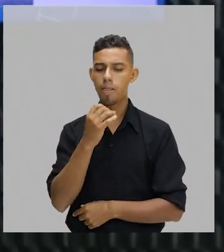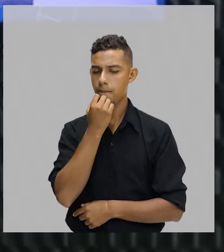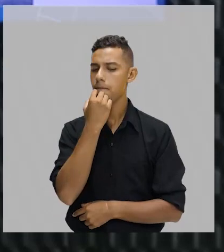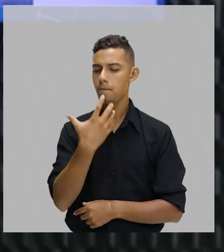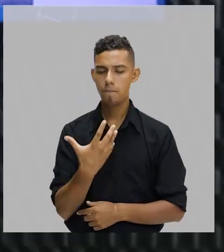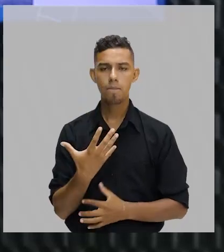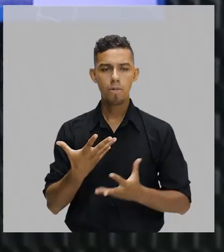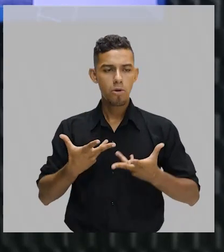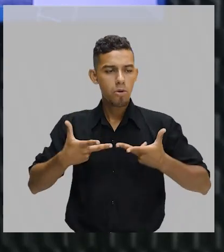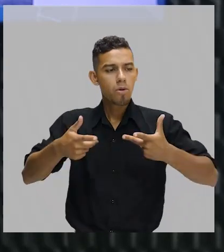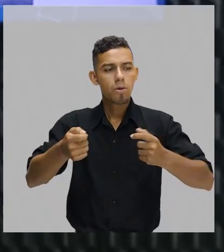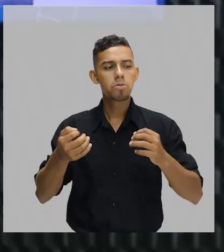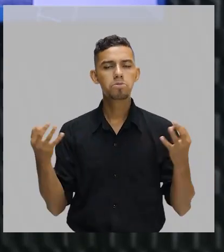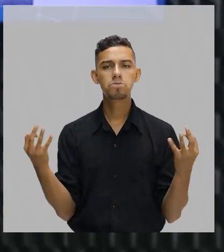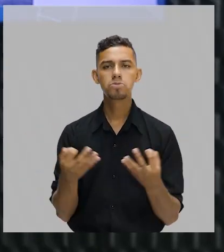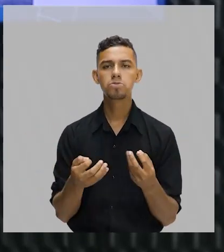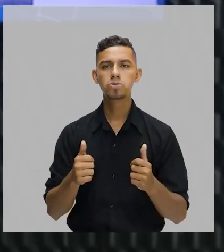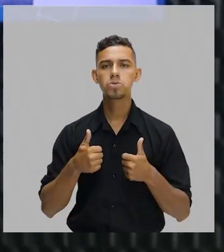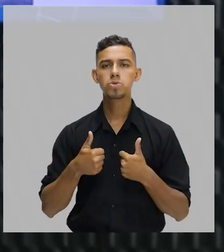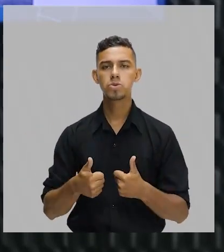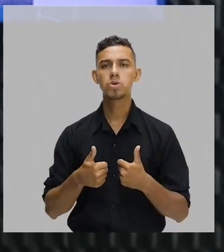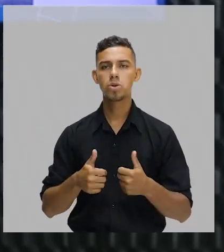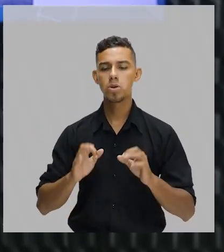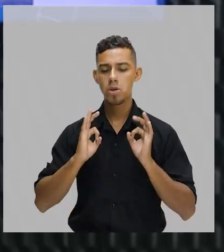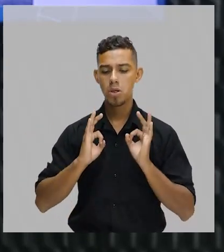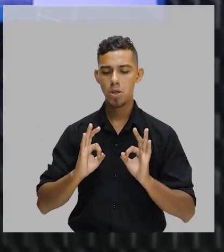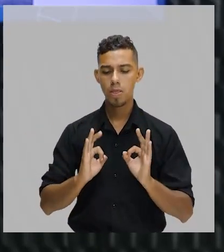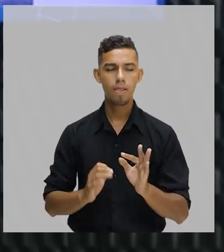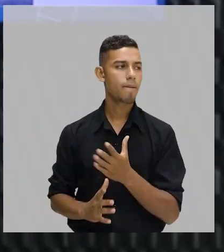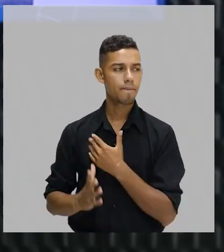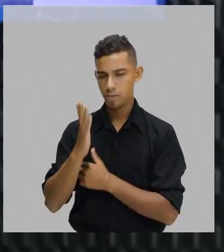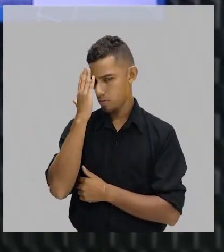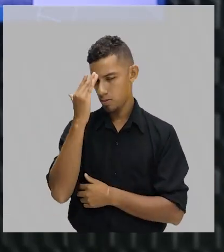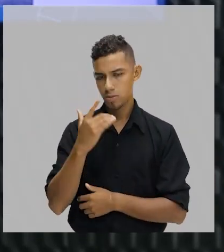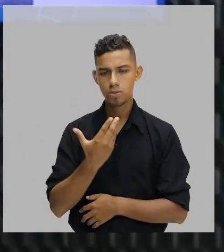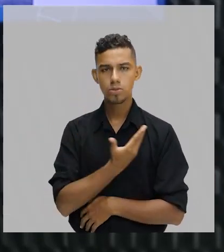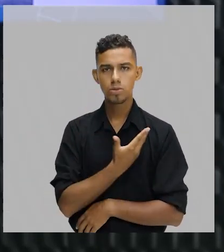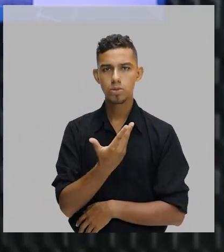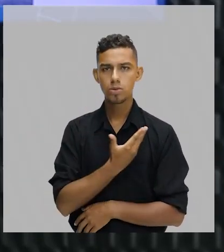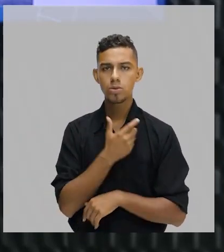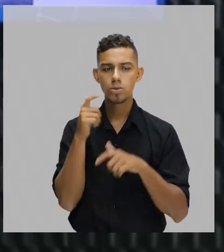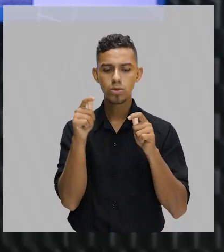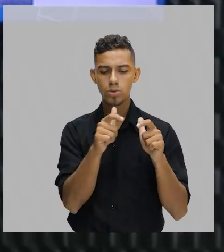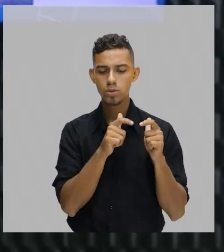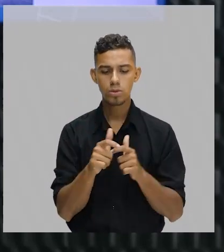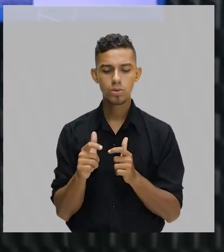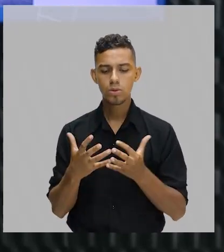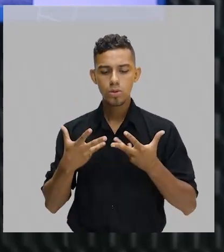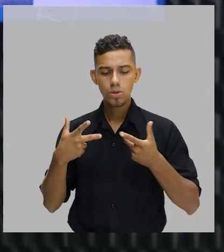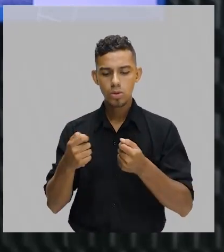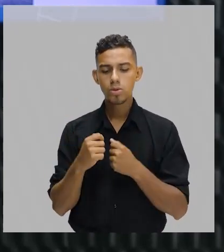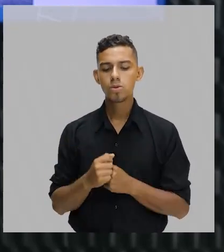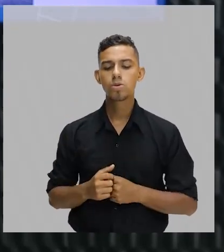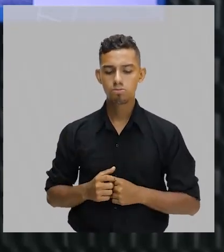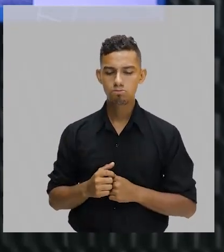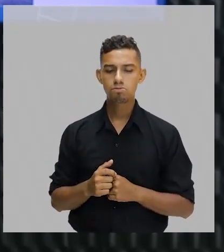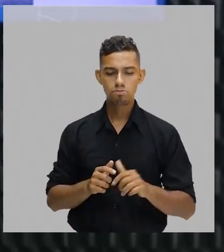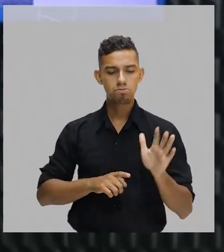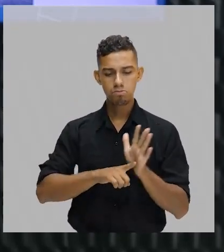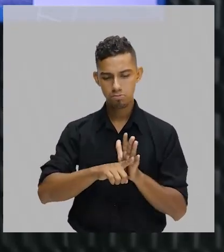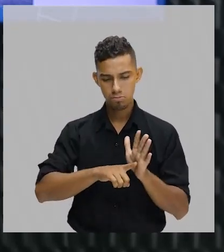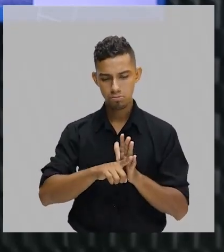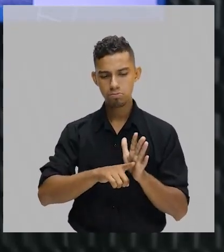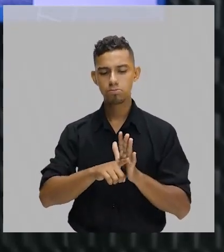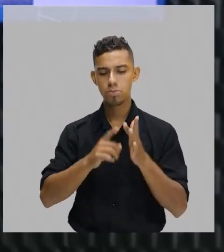uma qualidade fantástica. Sou fã descarado dos nossos artistas locais porque tem qualidade de sobra. Pesquisem mais sobre a